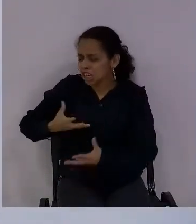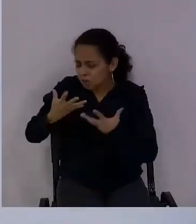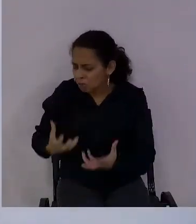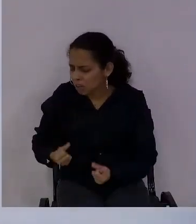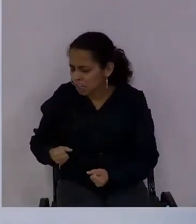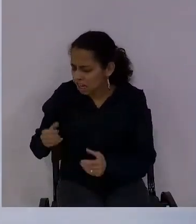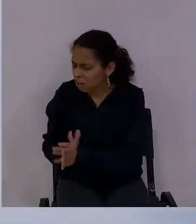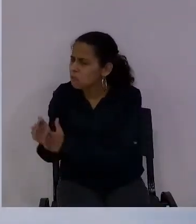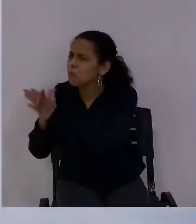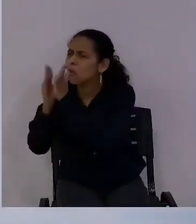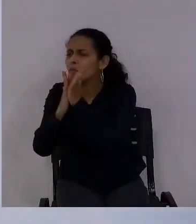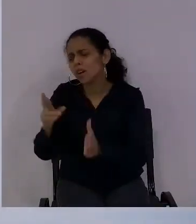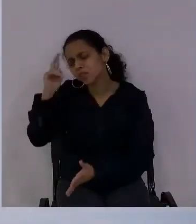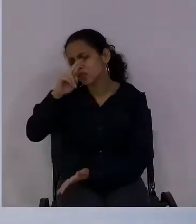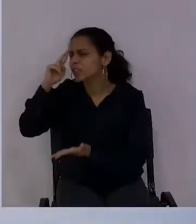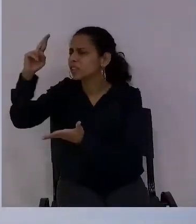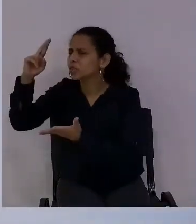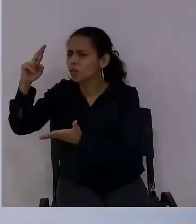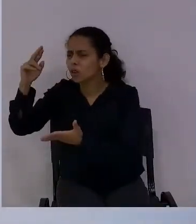que eu tenho para o Senhor.